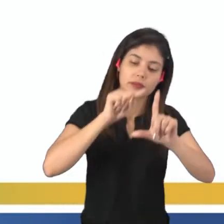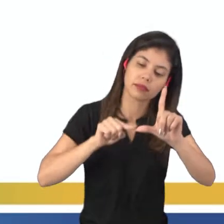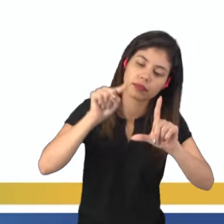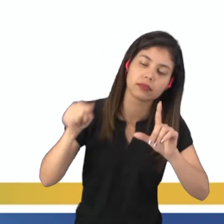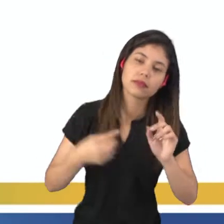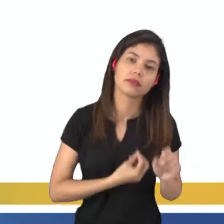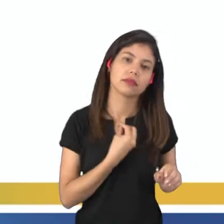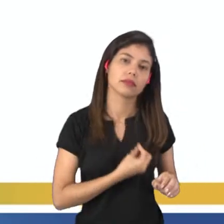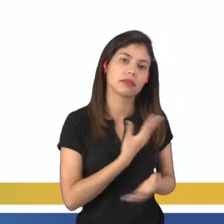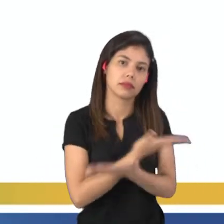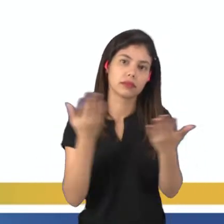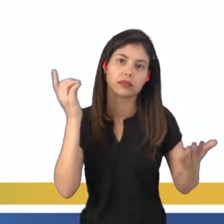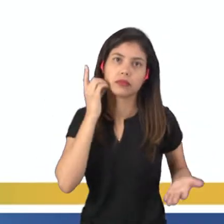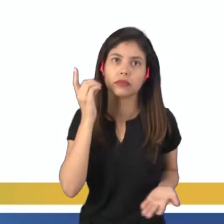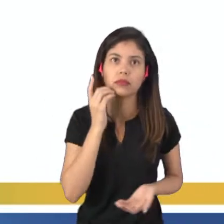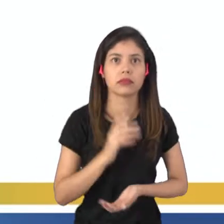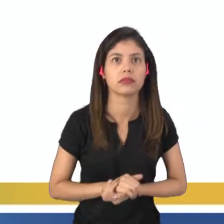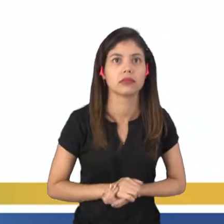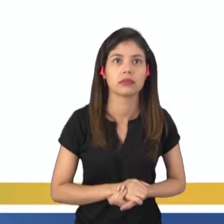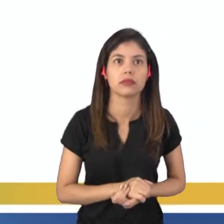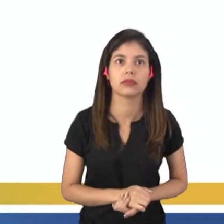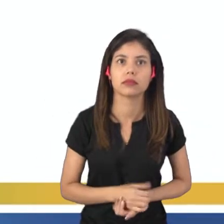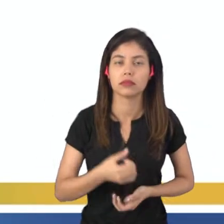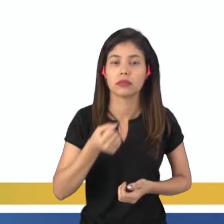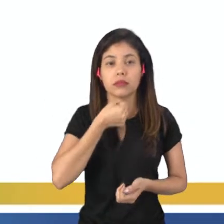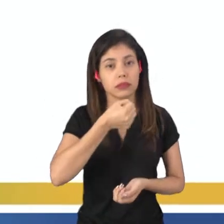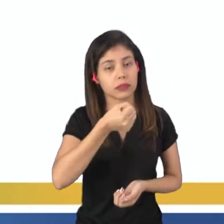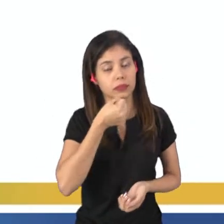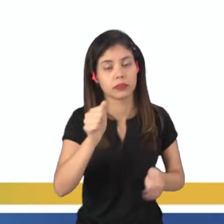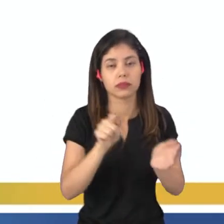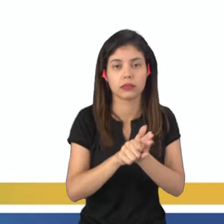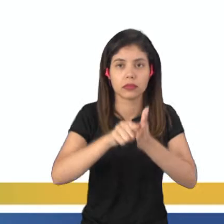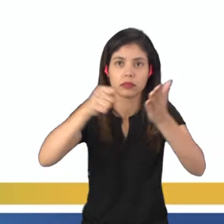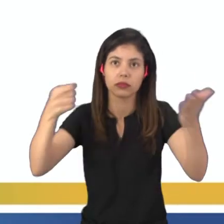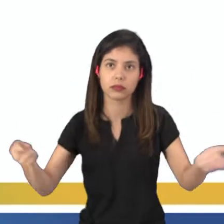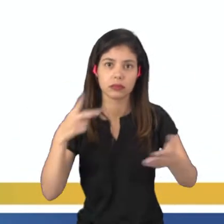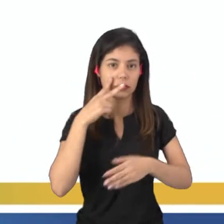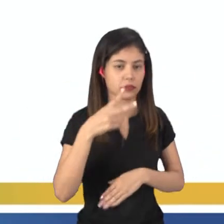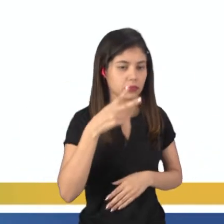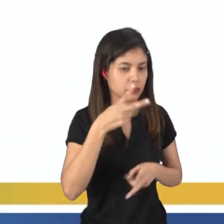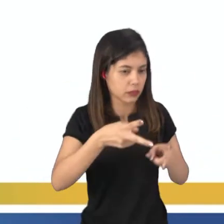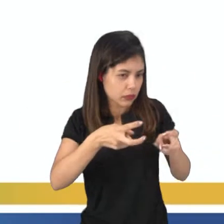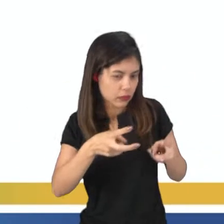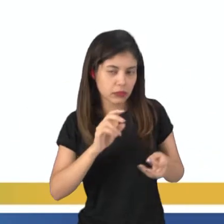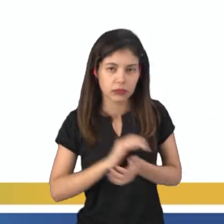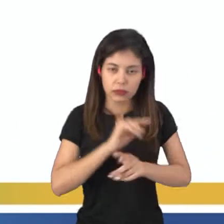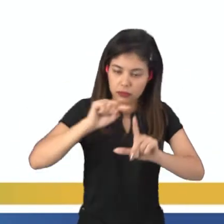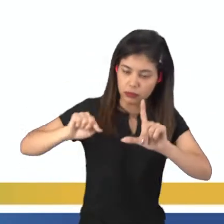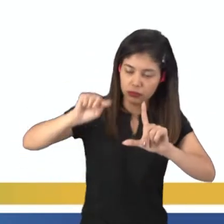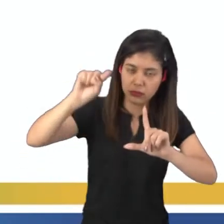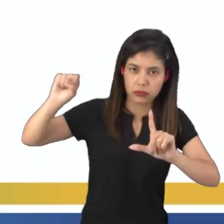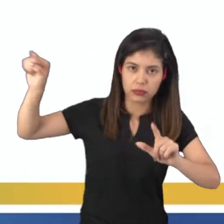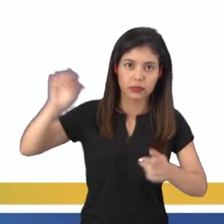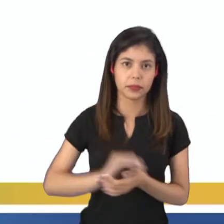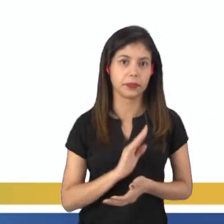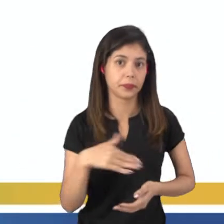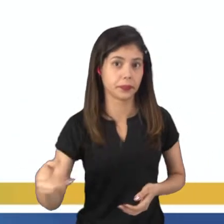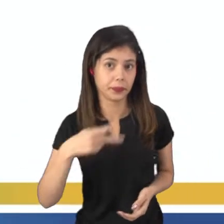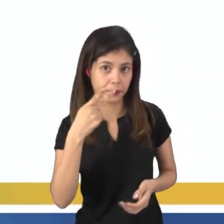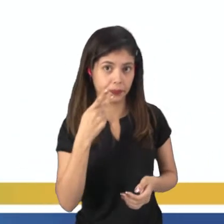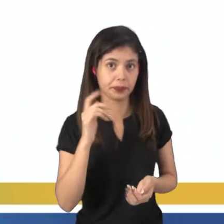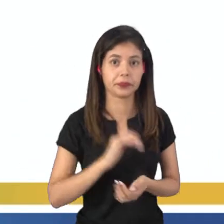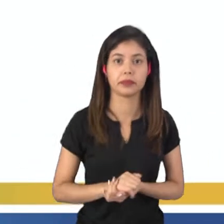aí presentes no seu cotidiano, né? No jornal, você sempre observa a presença de gráficos, né? Quando a gente está falando